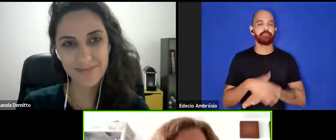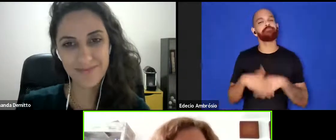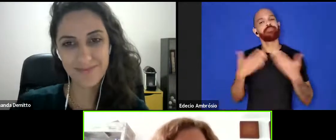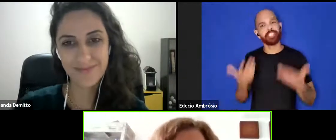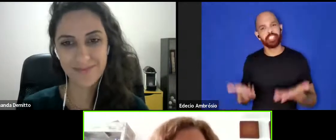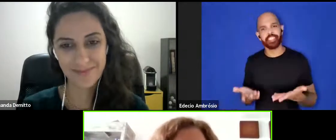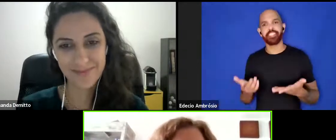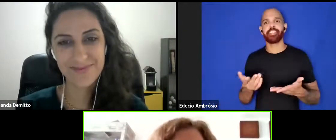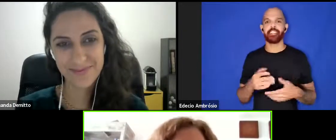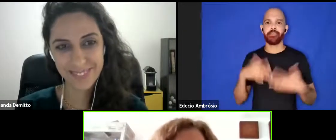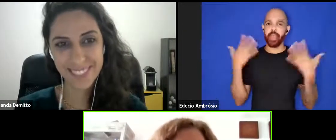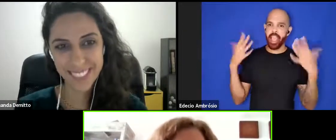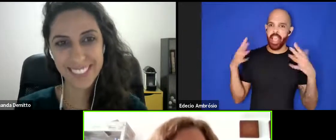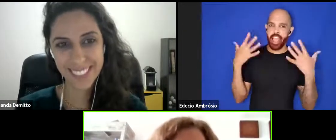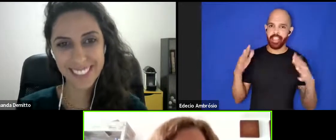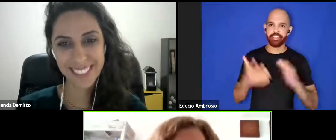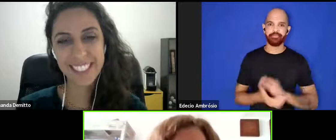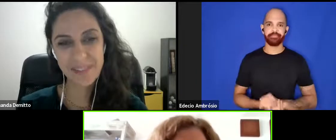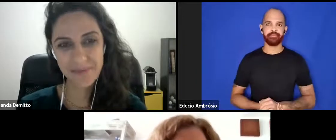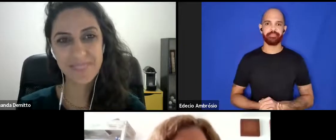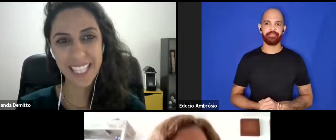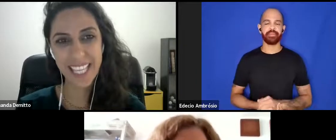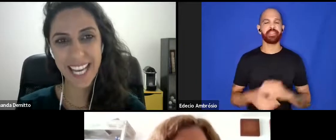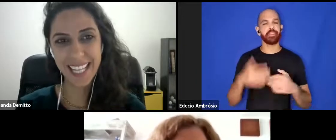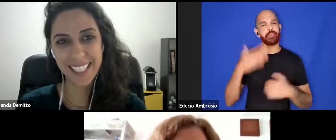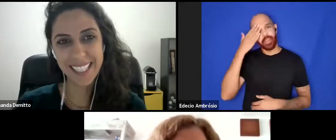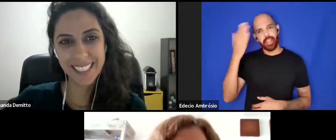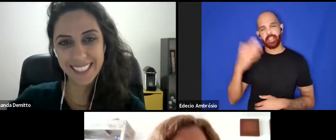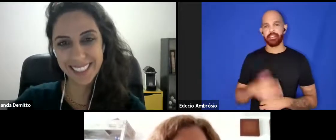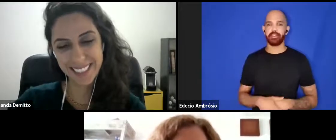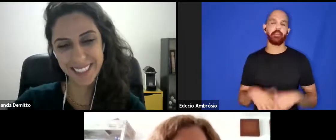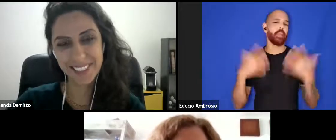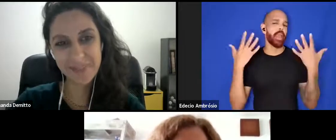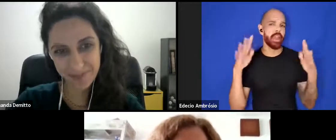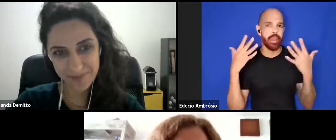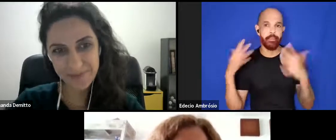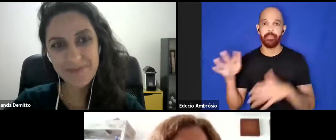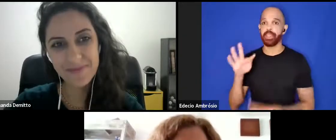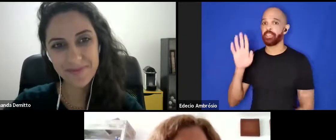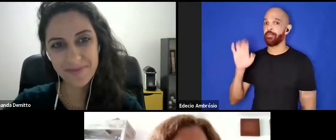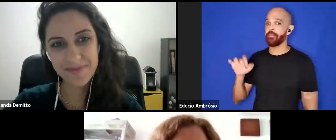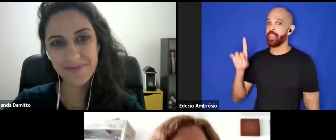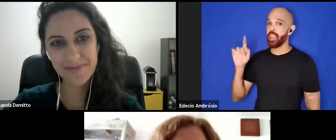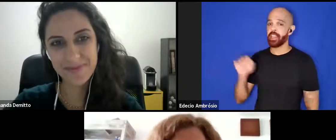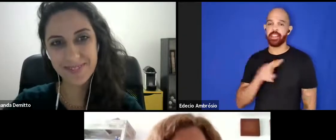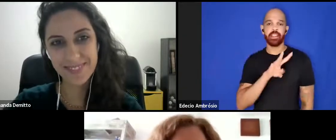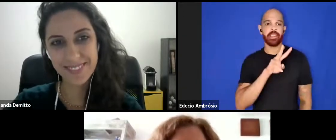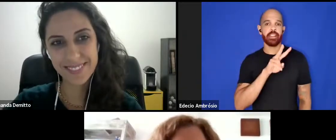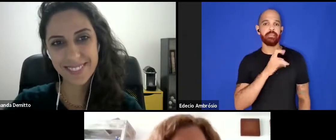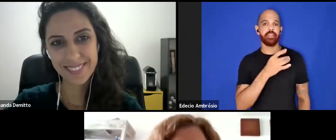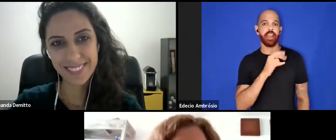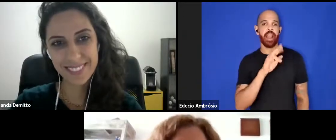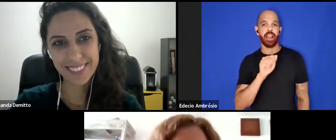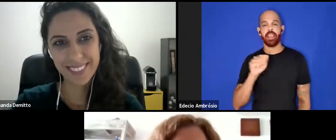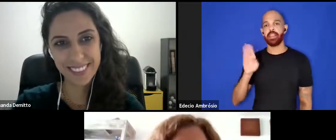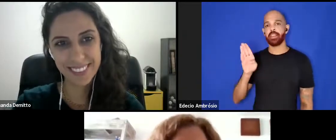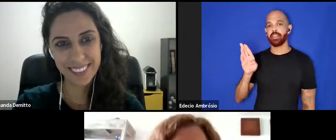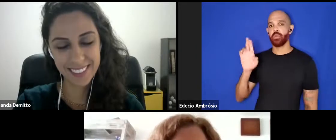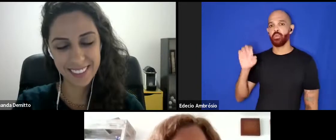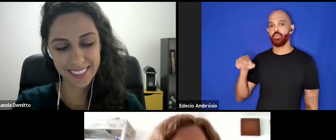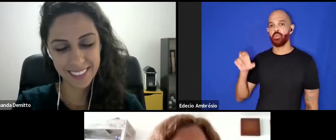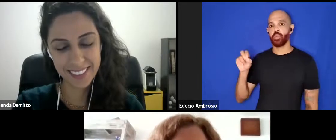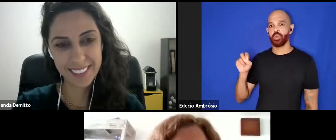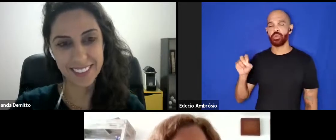deixo meu agradecimento. Obrigada a todos. Parabéns, obrigada. Parabéns, Fernanda, Valéria, parabéns a Bruno.